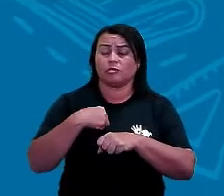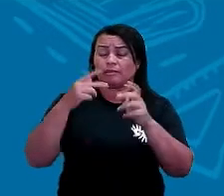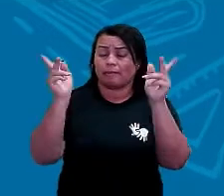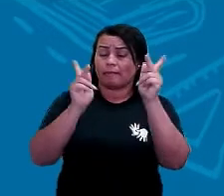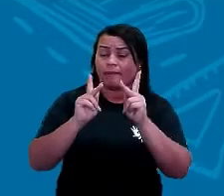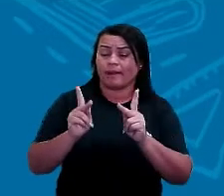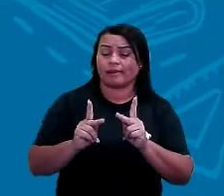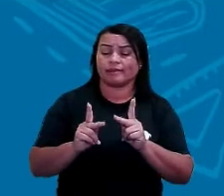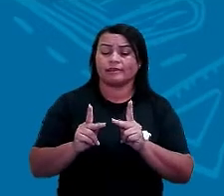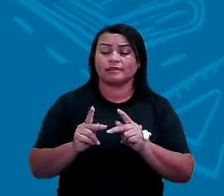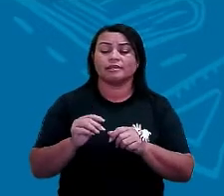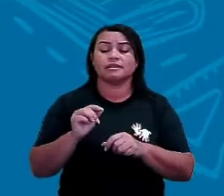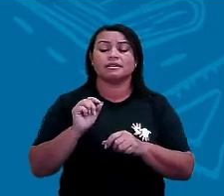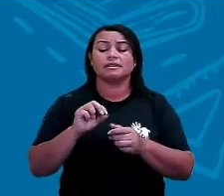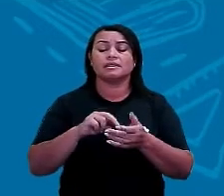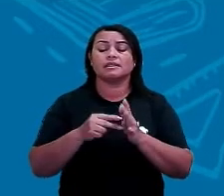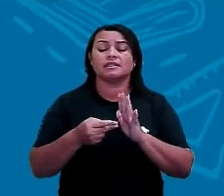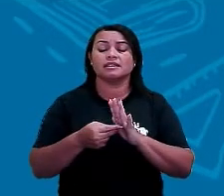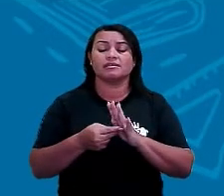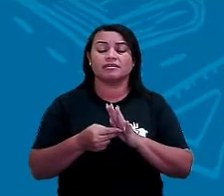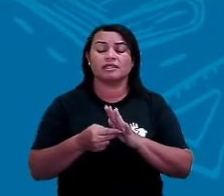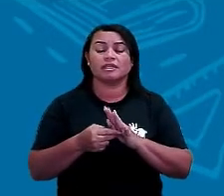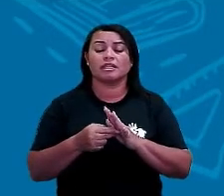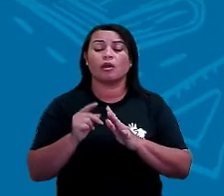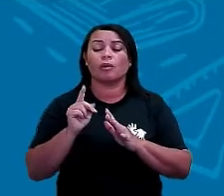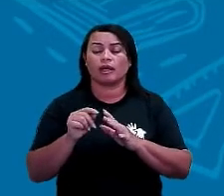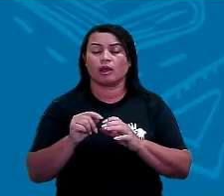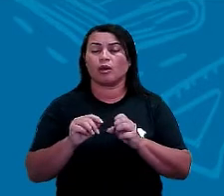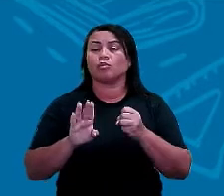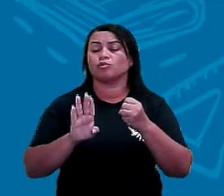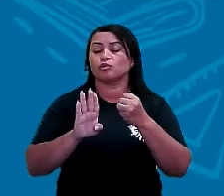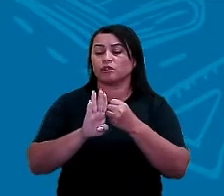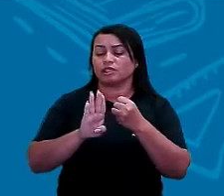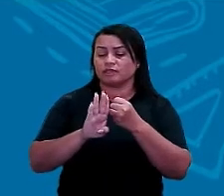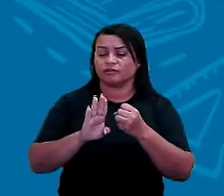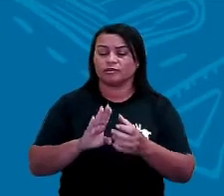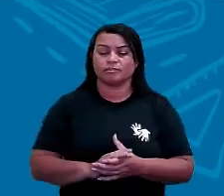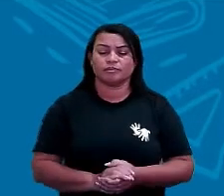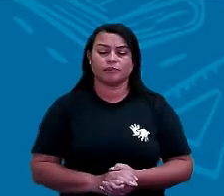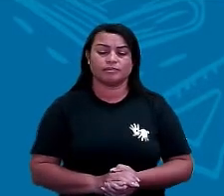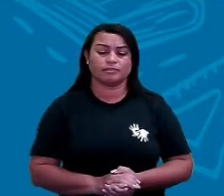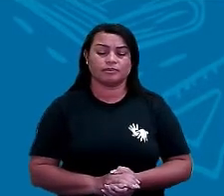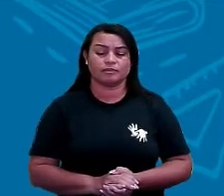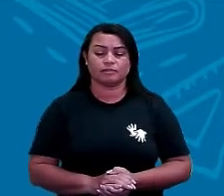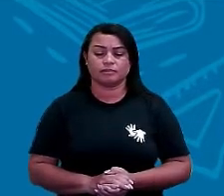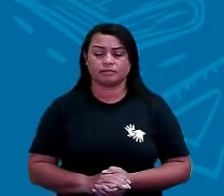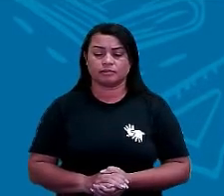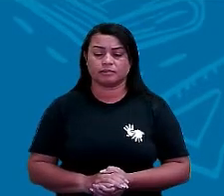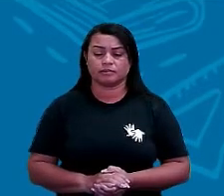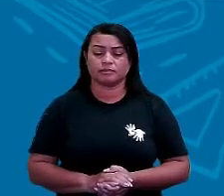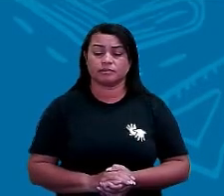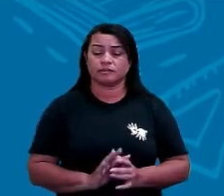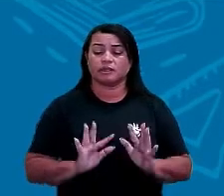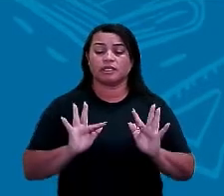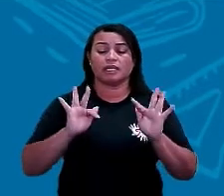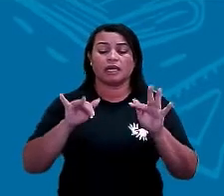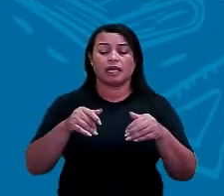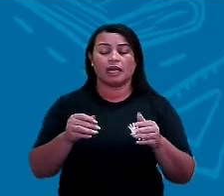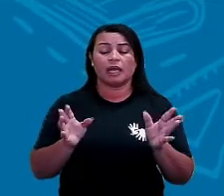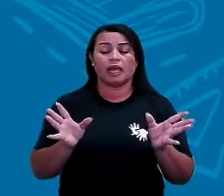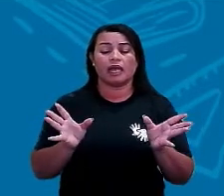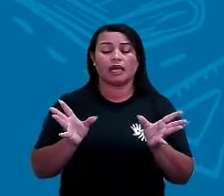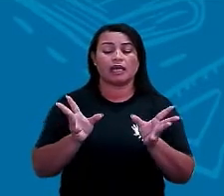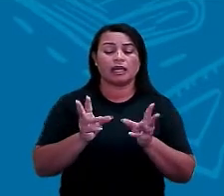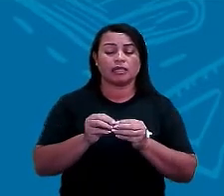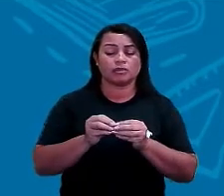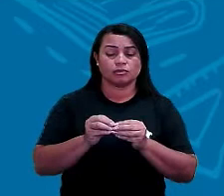esse porquê, ele passa a ser um substantivo. Tá bom? E, resumindo,